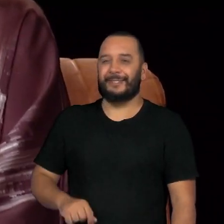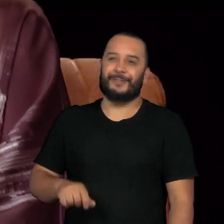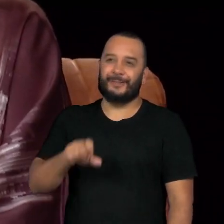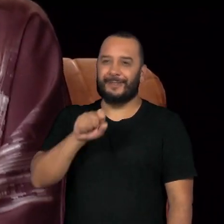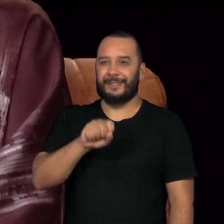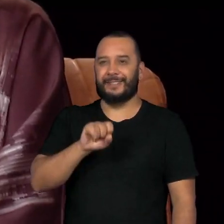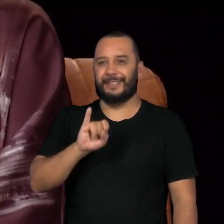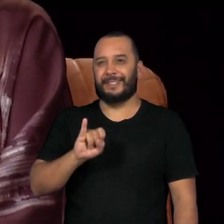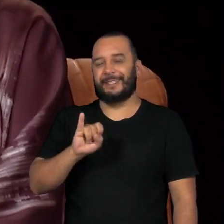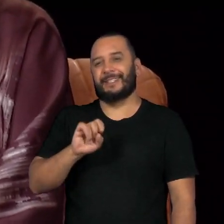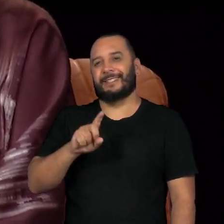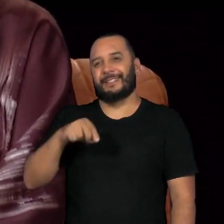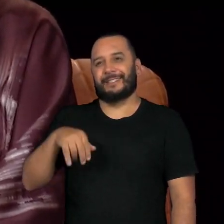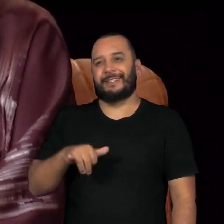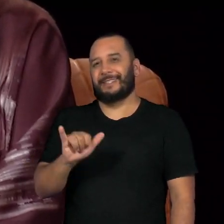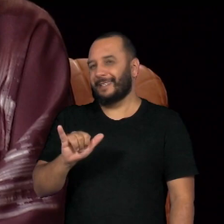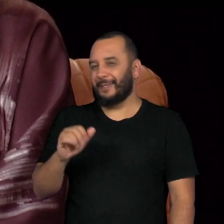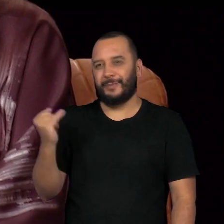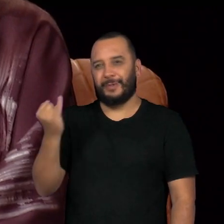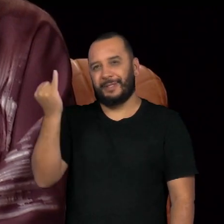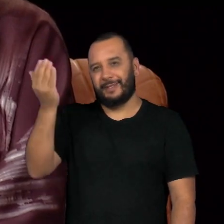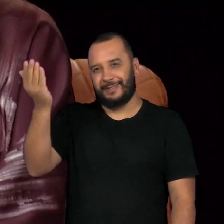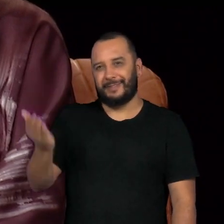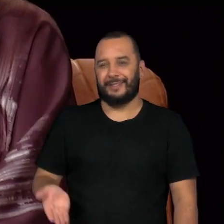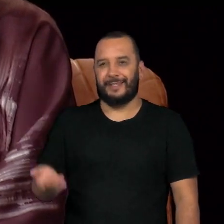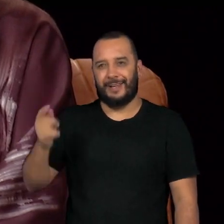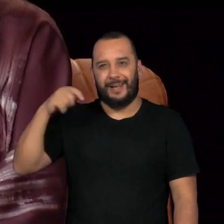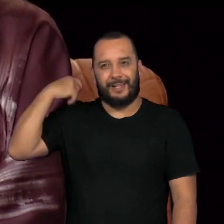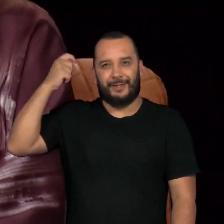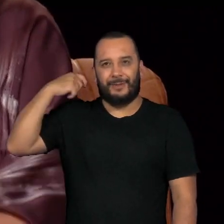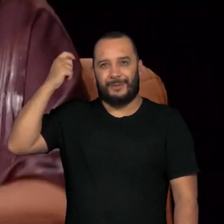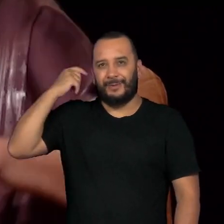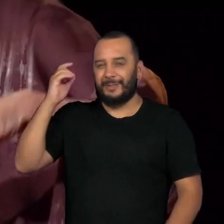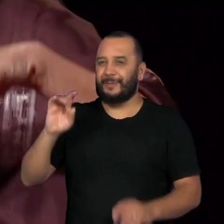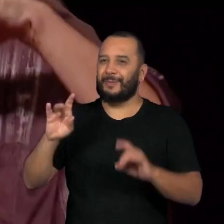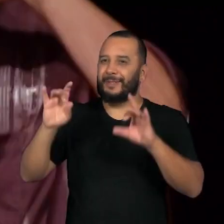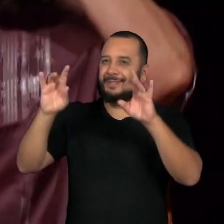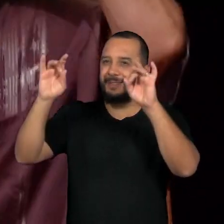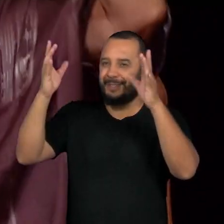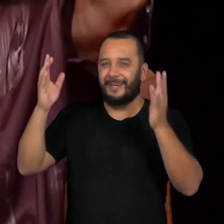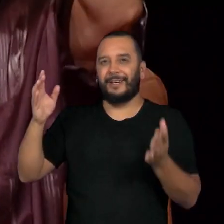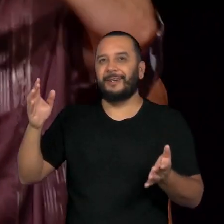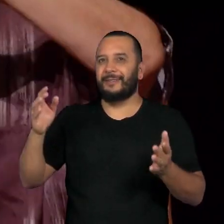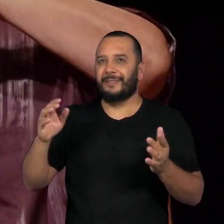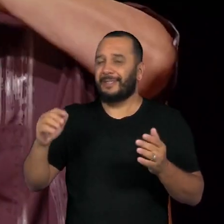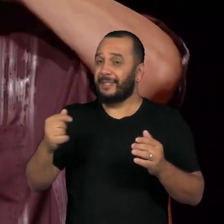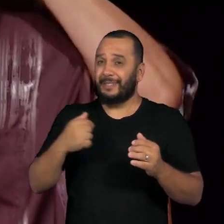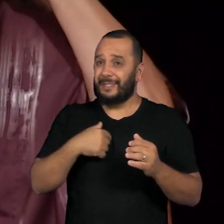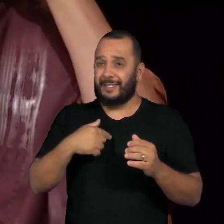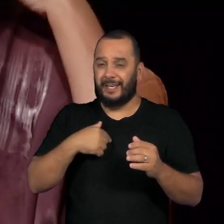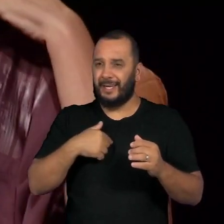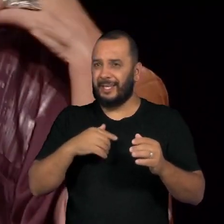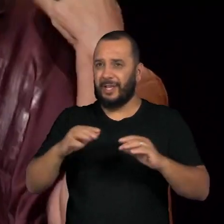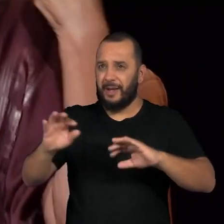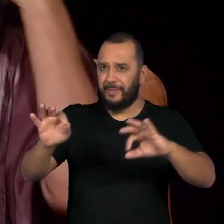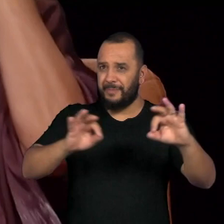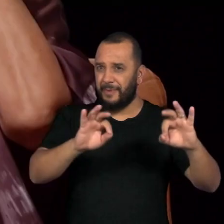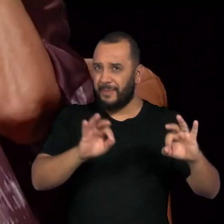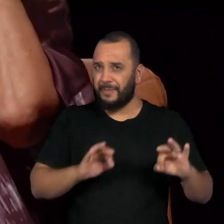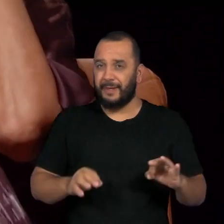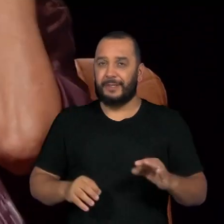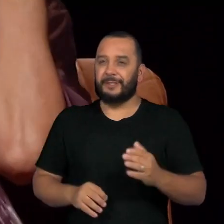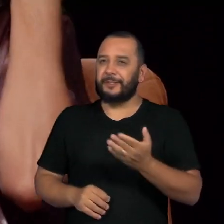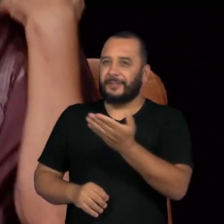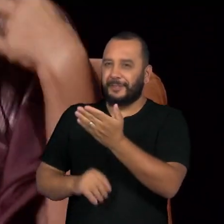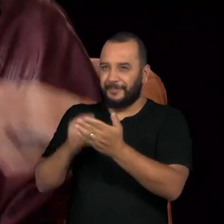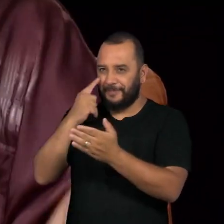tão importante, né? É um ator, assim, de uma grandeza. O cara matiza para lá, matiza para cá. Essa cena